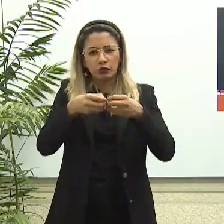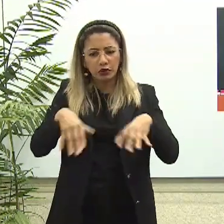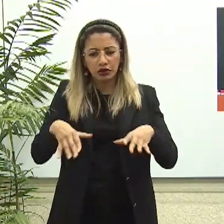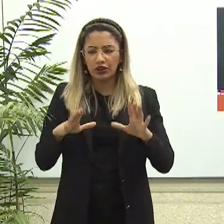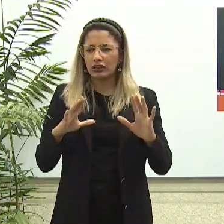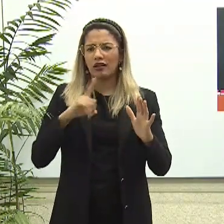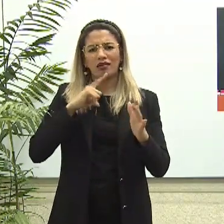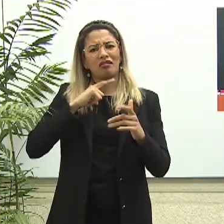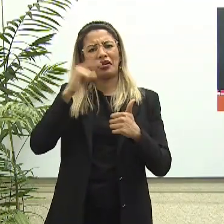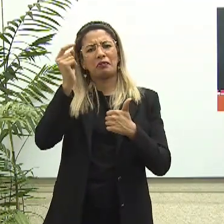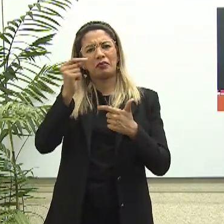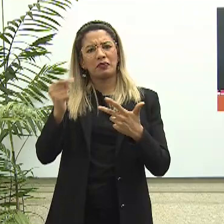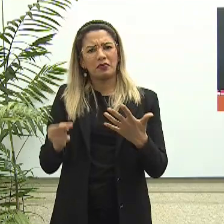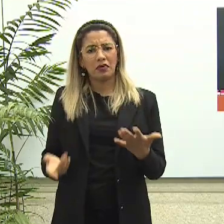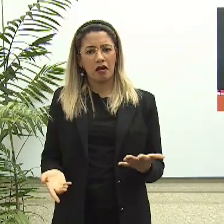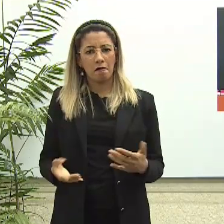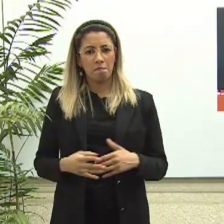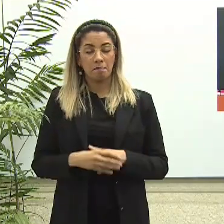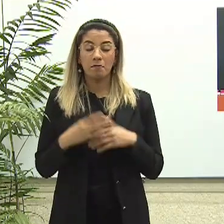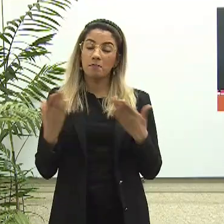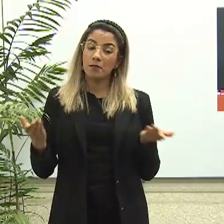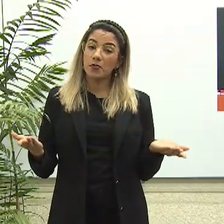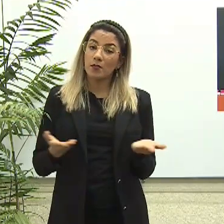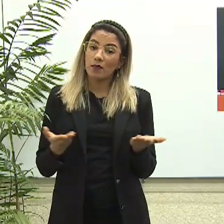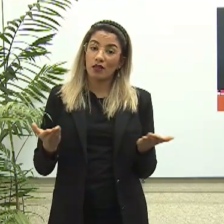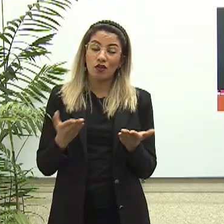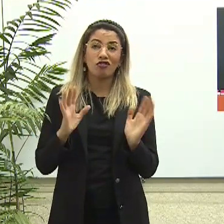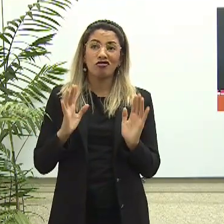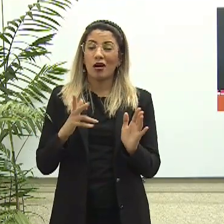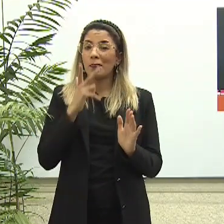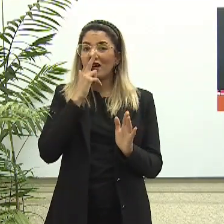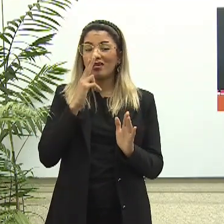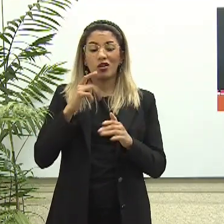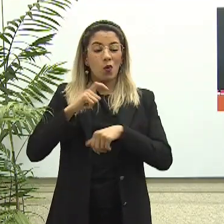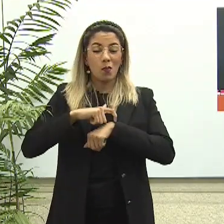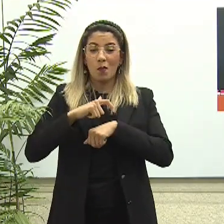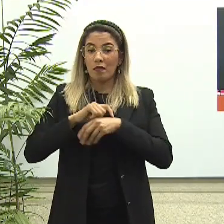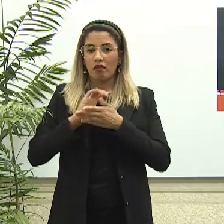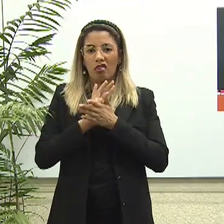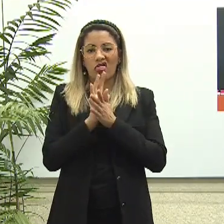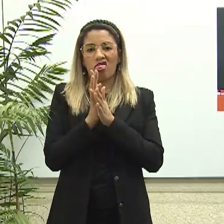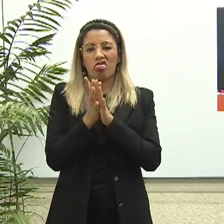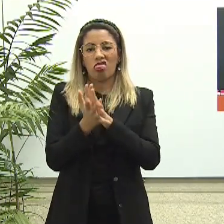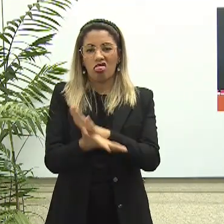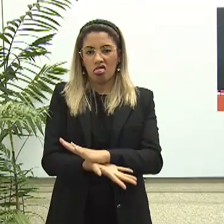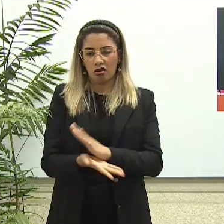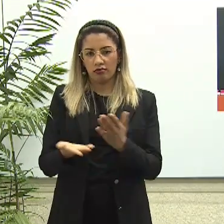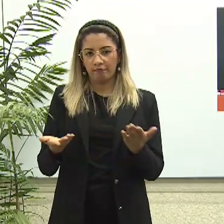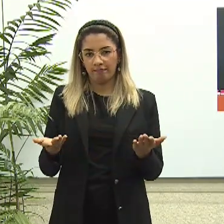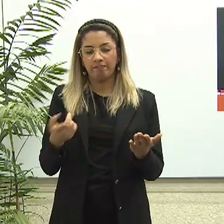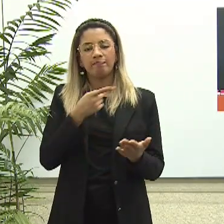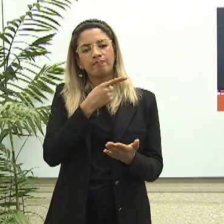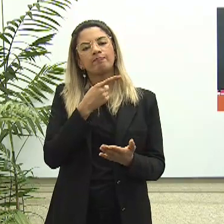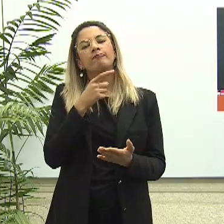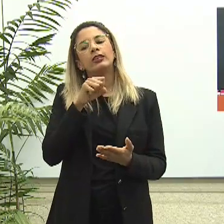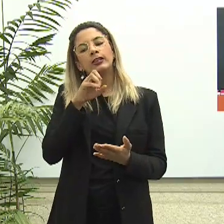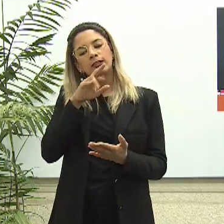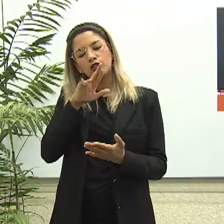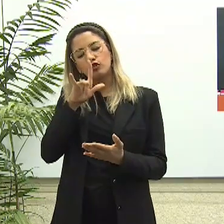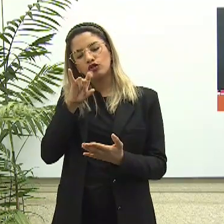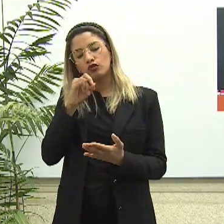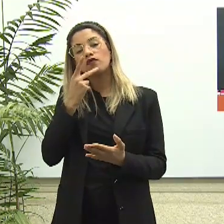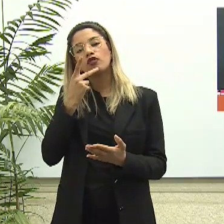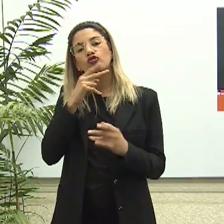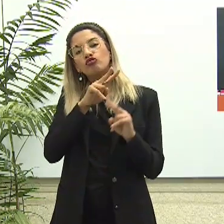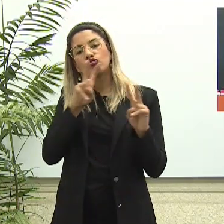então a gente tá nesse momento já de de destruição né Eh o Sérgio lembrou da questão ambiental por exemplo né que tá presente